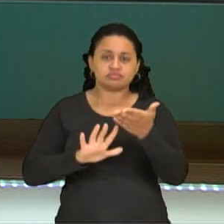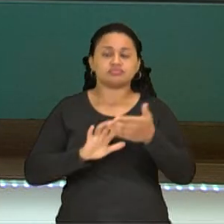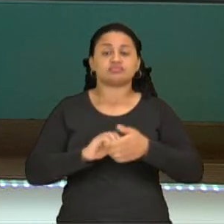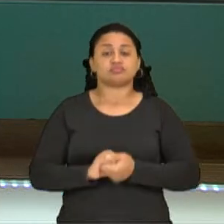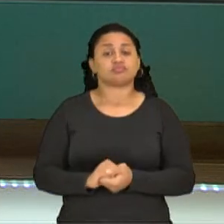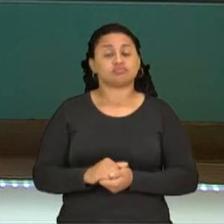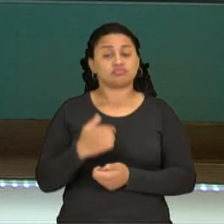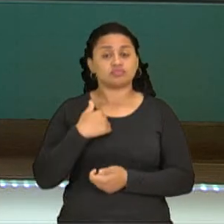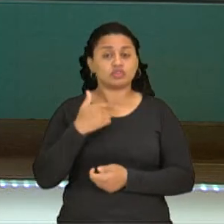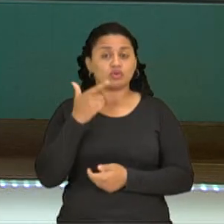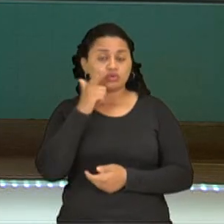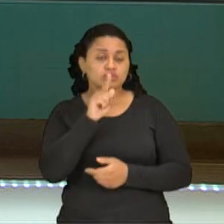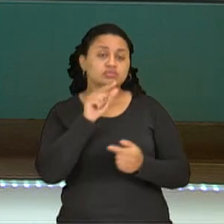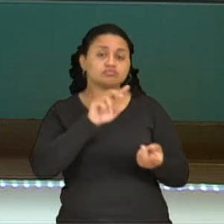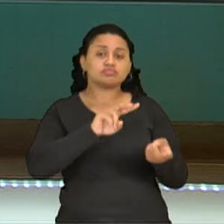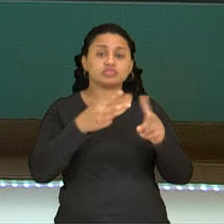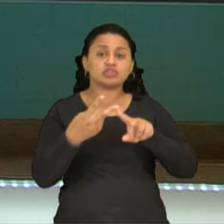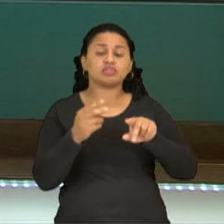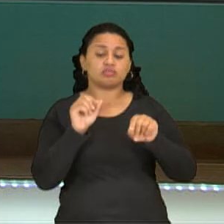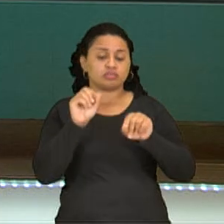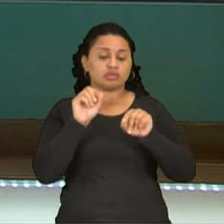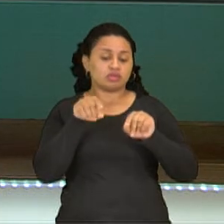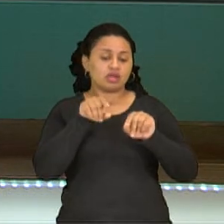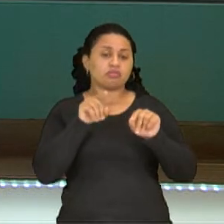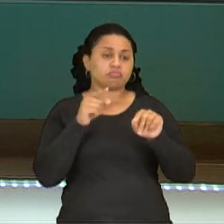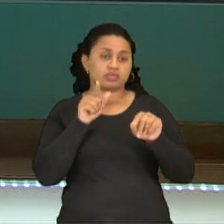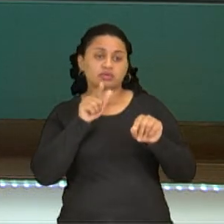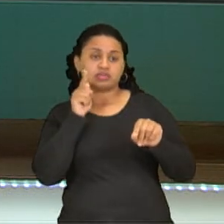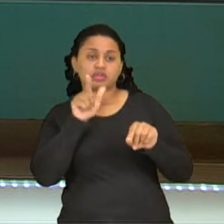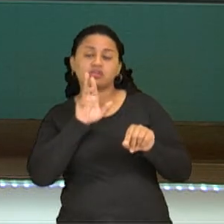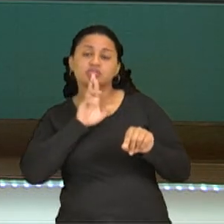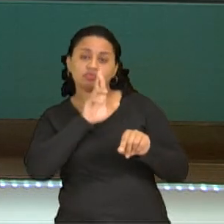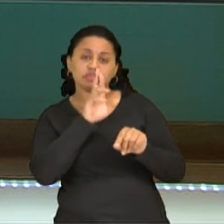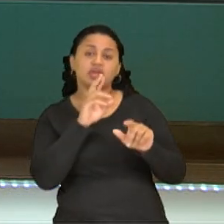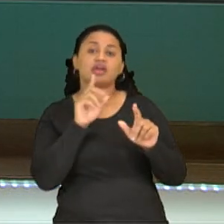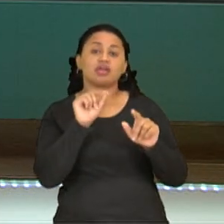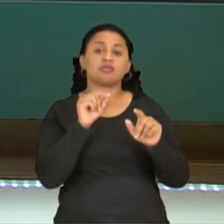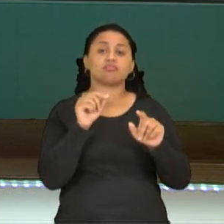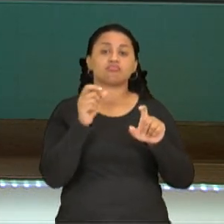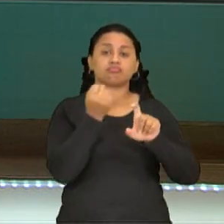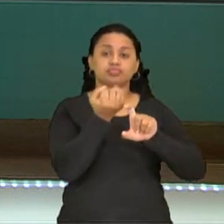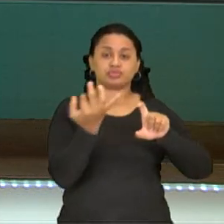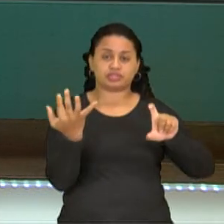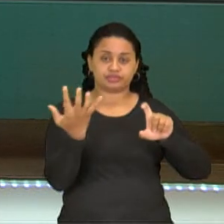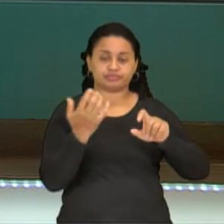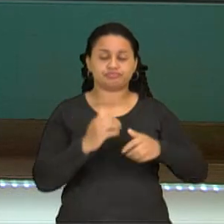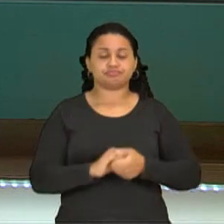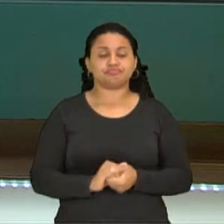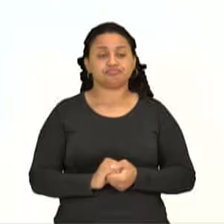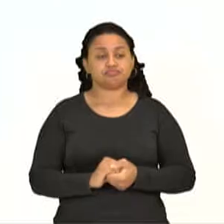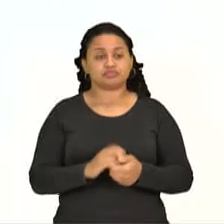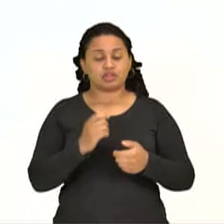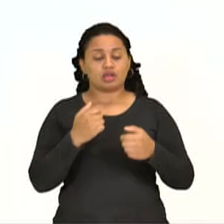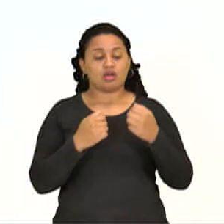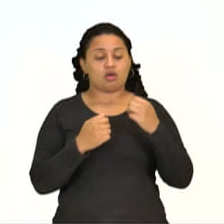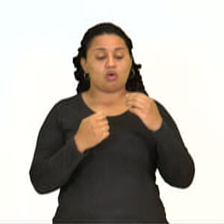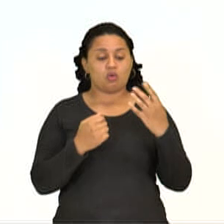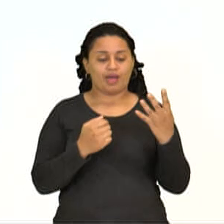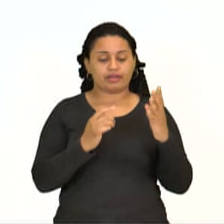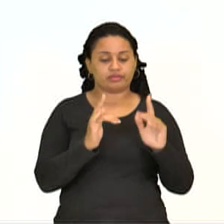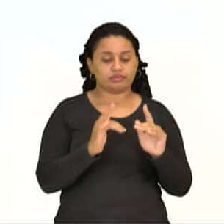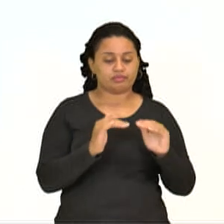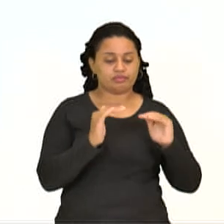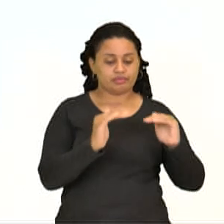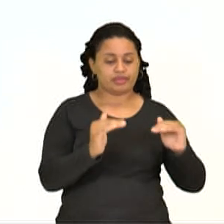eu posso transformar essa resolução numa potência. Então perceba, ó,